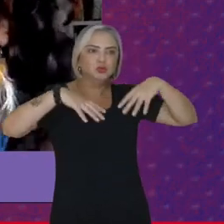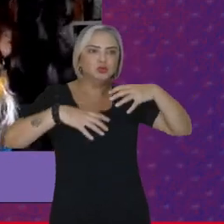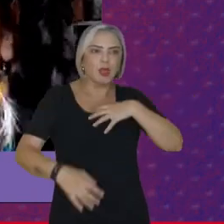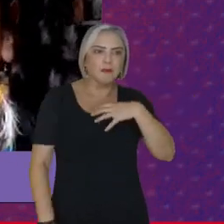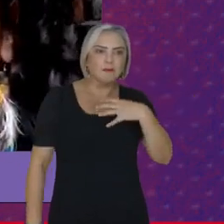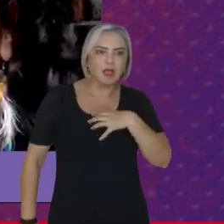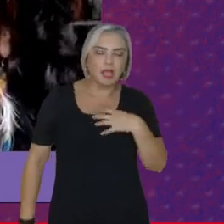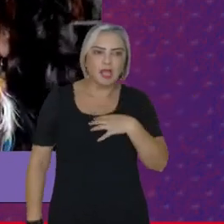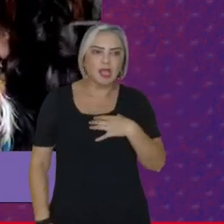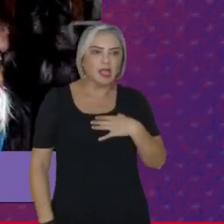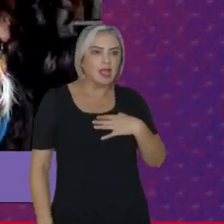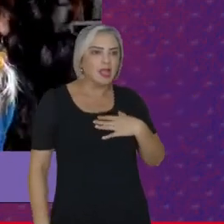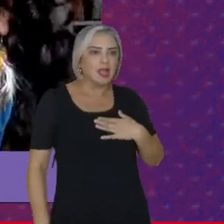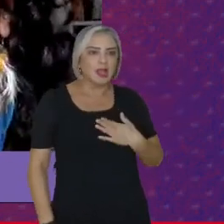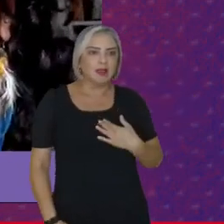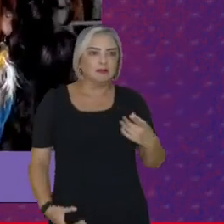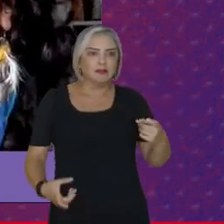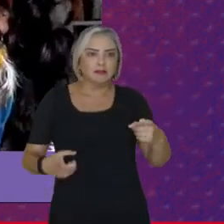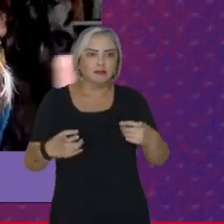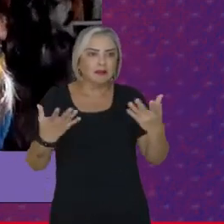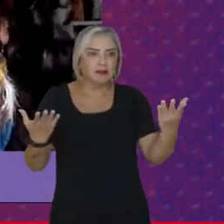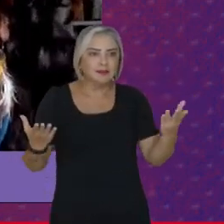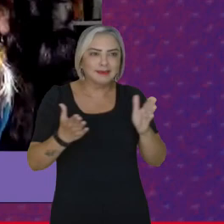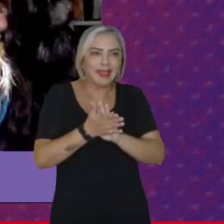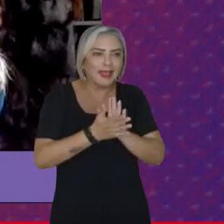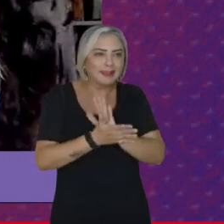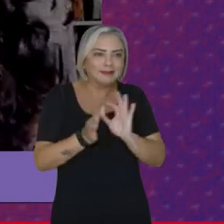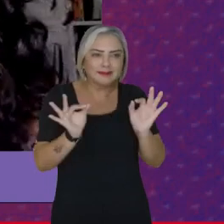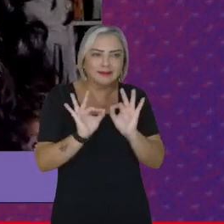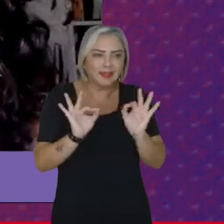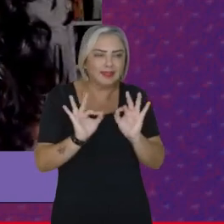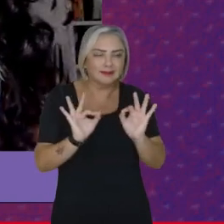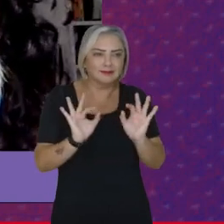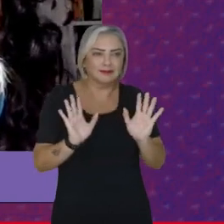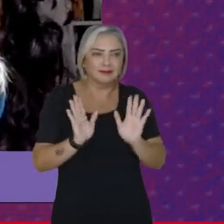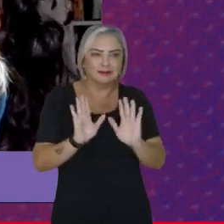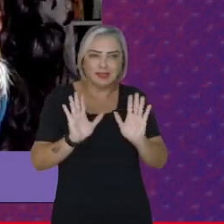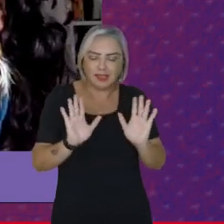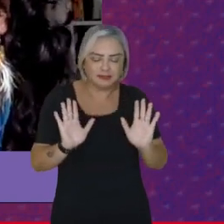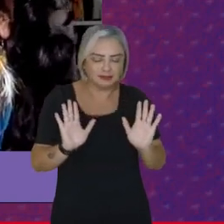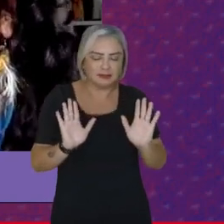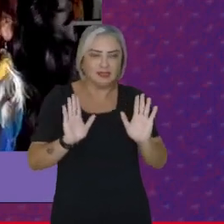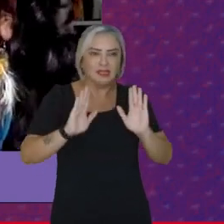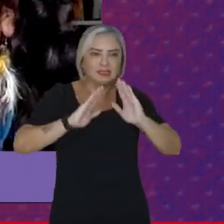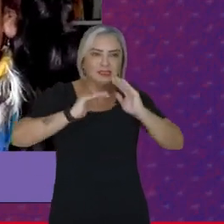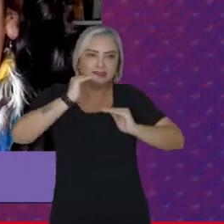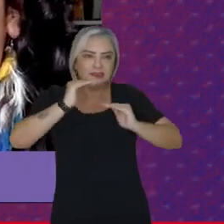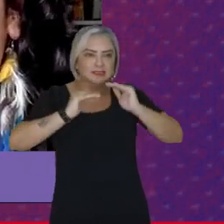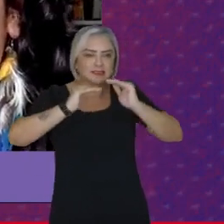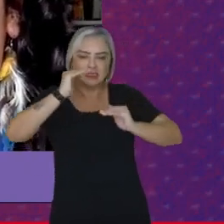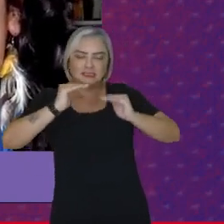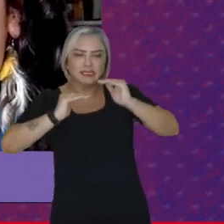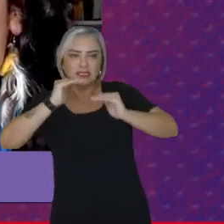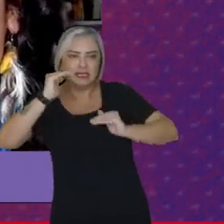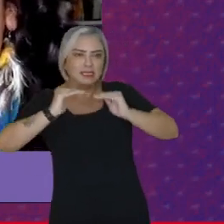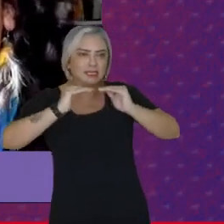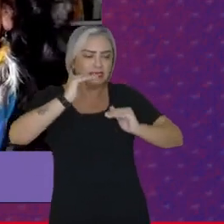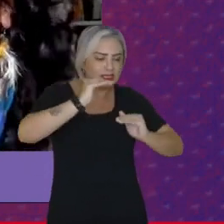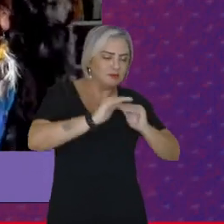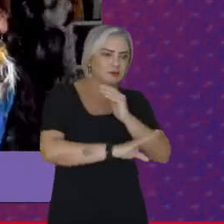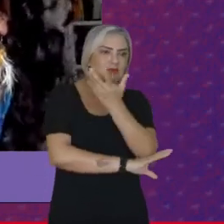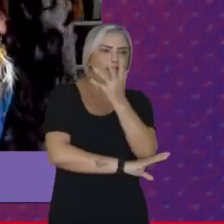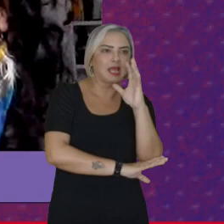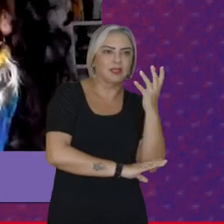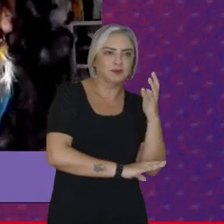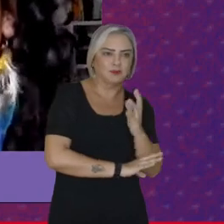nem nova praga de gafanhoto, nem nada desses desequilíbrios estruturais que estão sendo colocados na saúde,